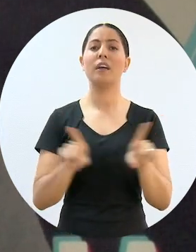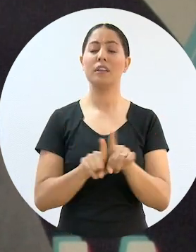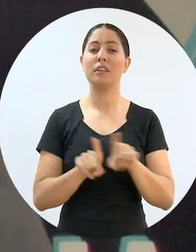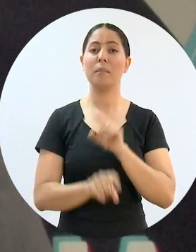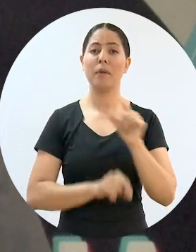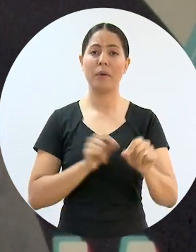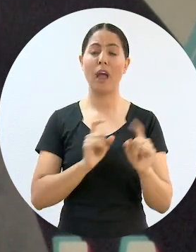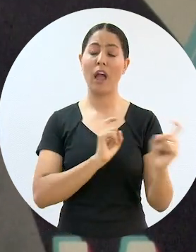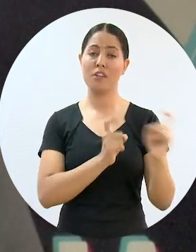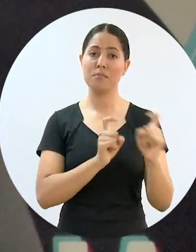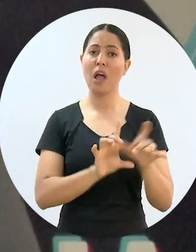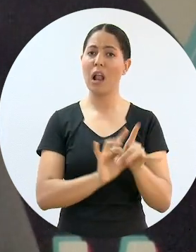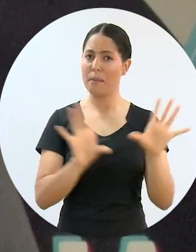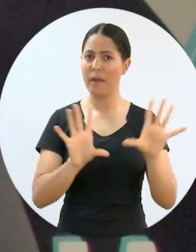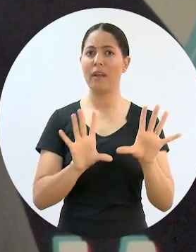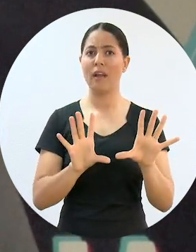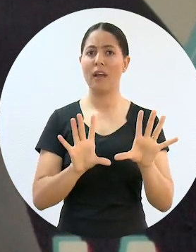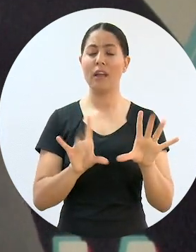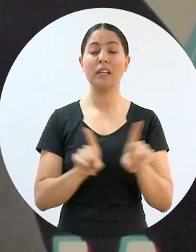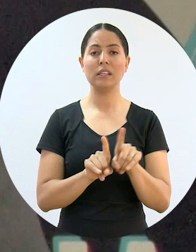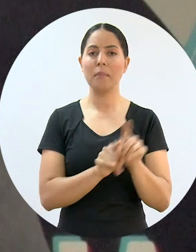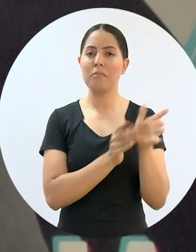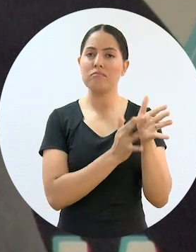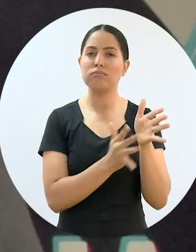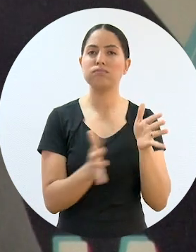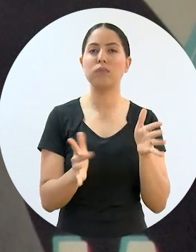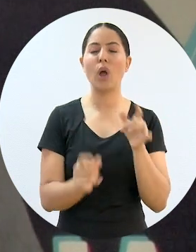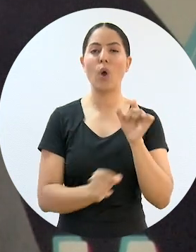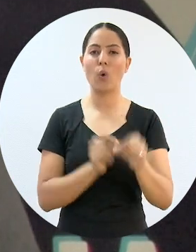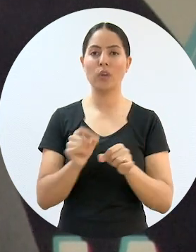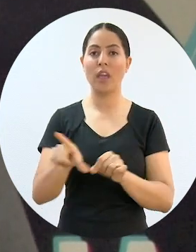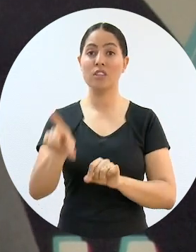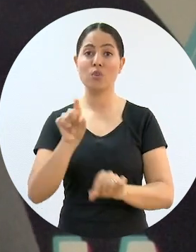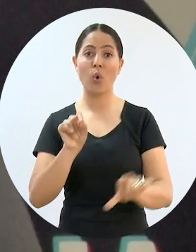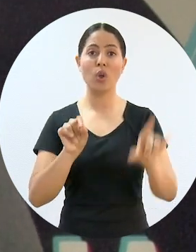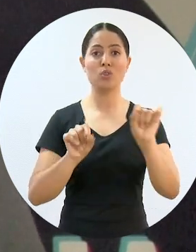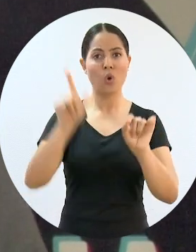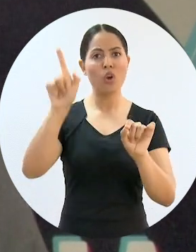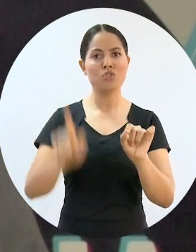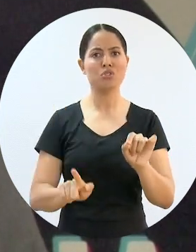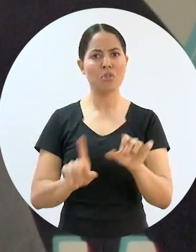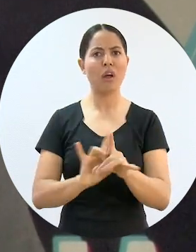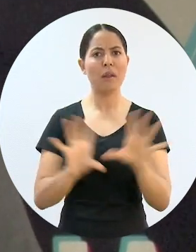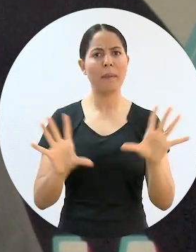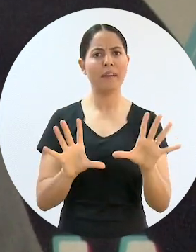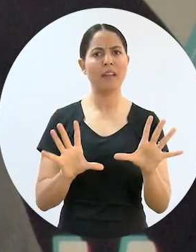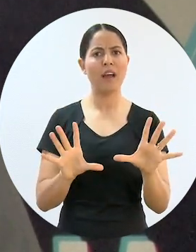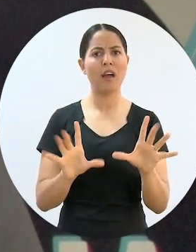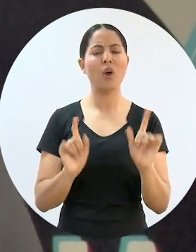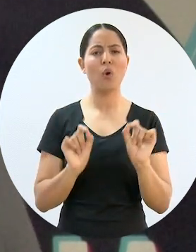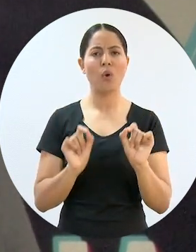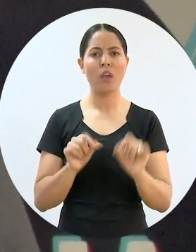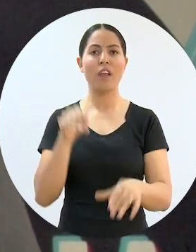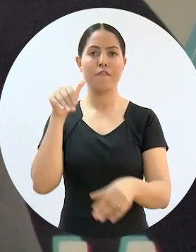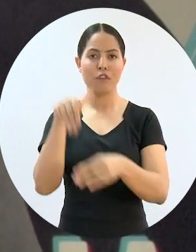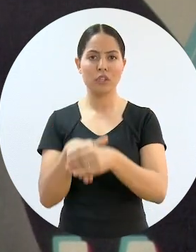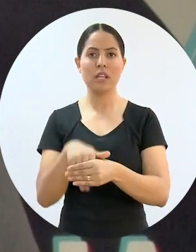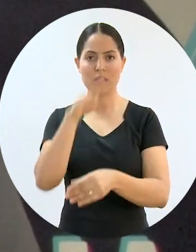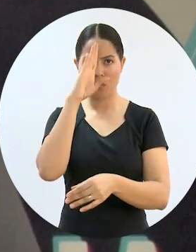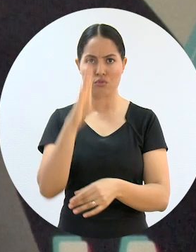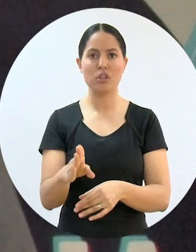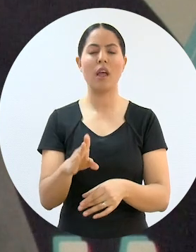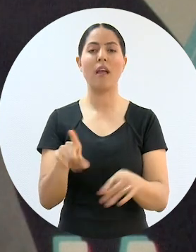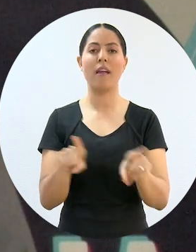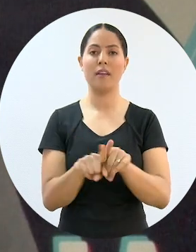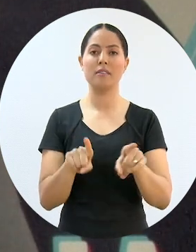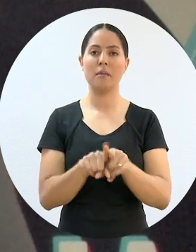também autonomia de administração. E por isso passa também pela livre escolha dos seus gestores, com eleições diretas,